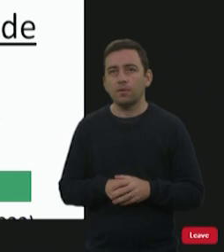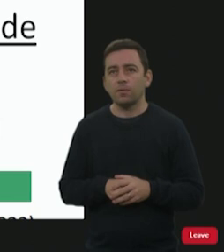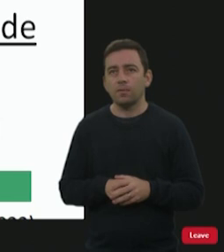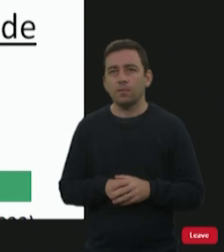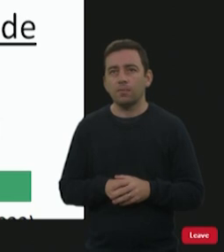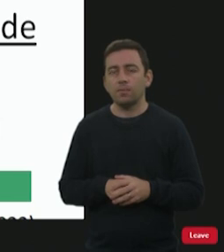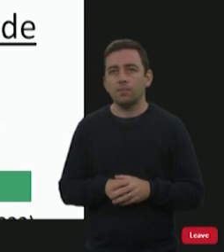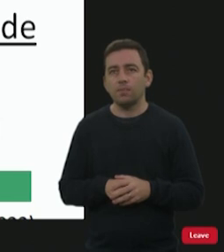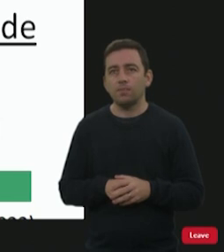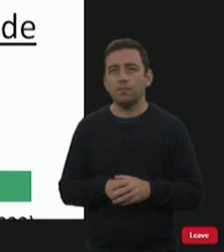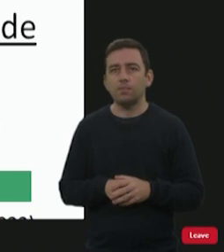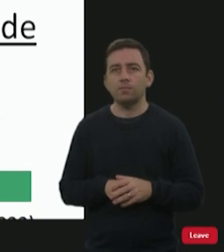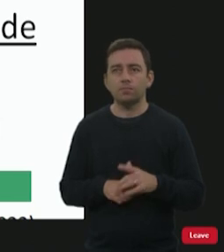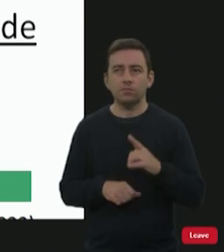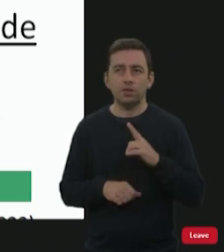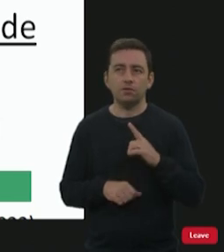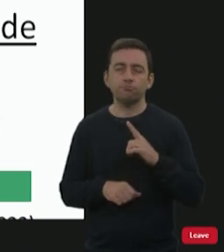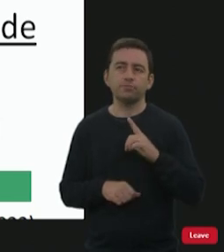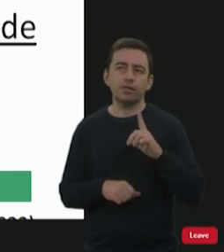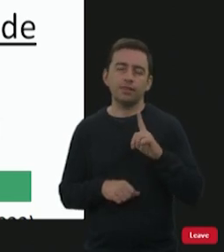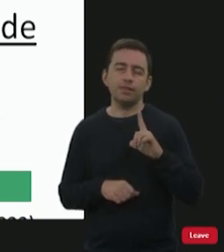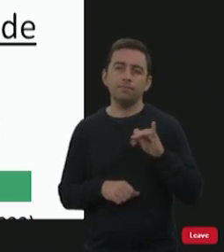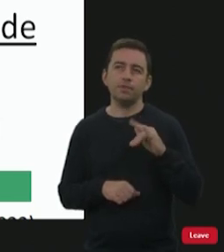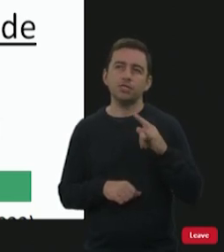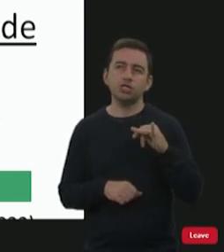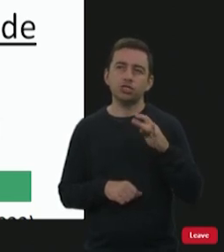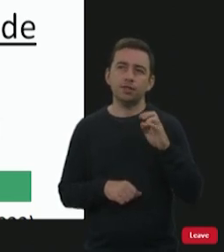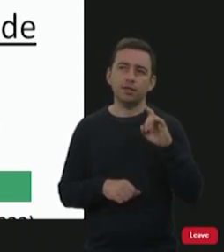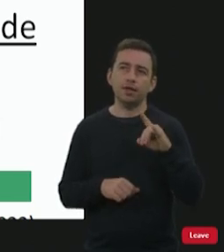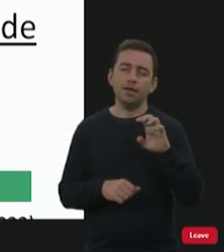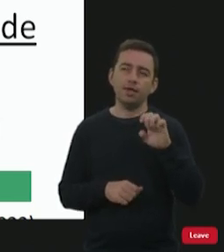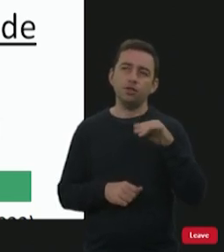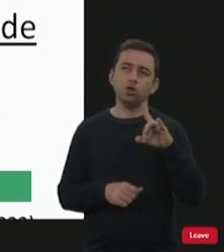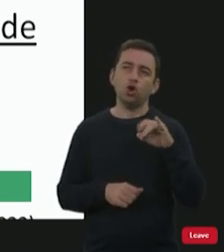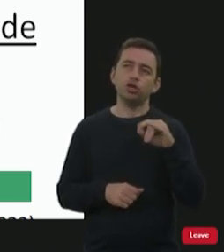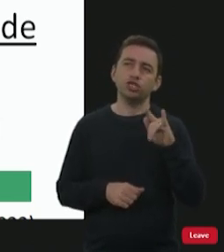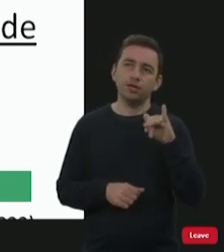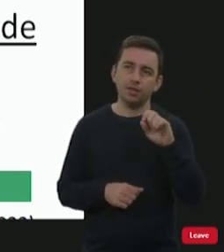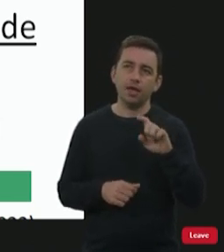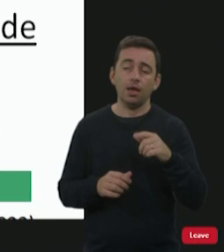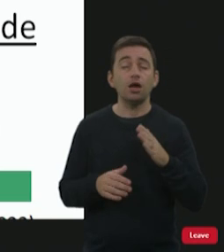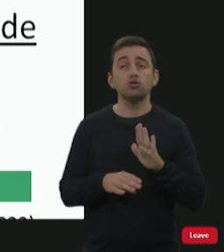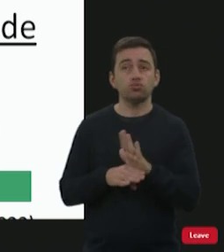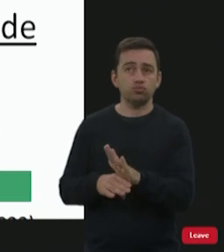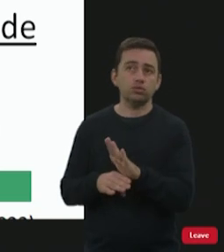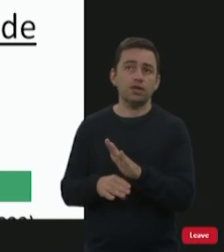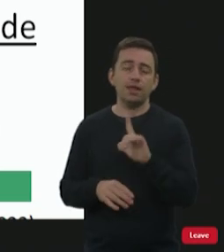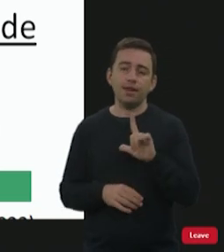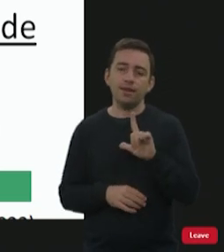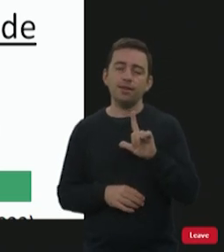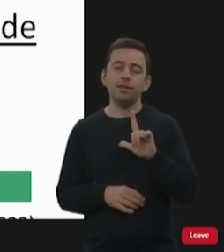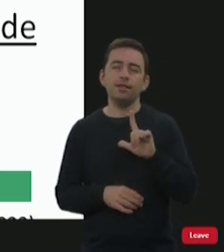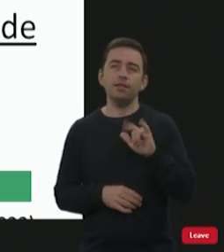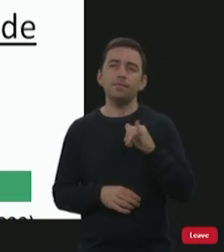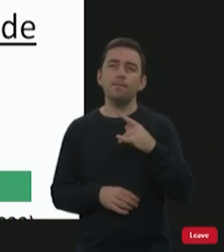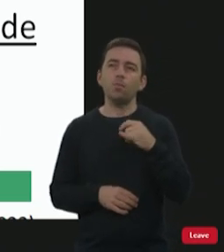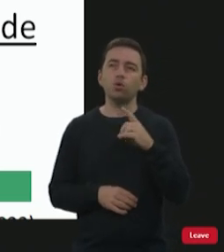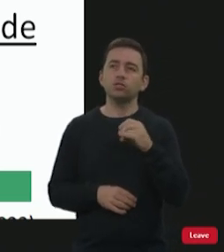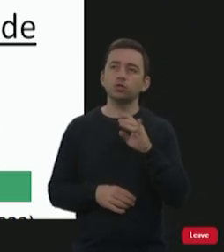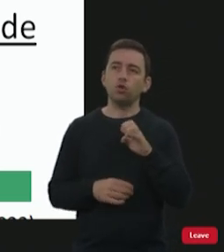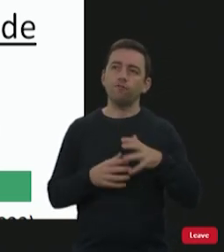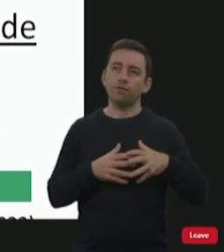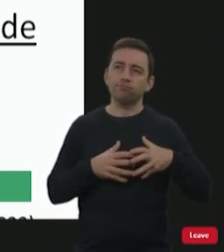uma análoga da leptina endógena, que é a única droga específica para o tratamento da lipodistrofia. Está aprovada